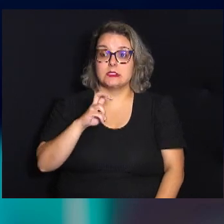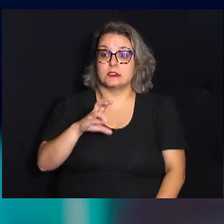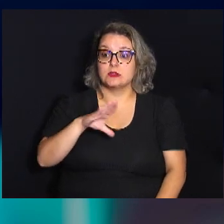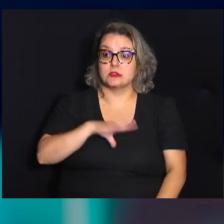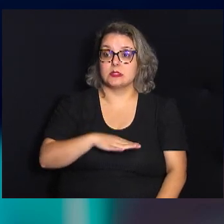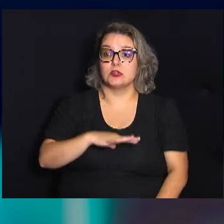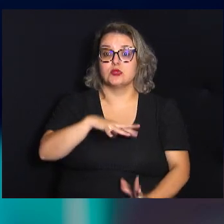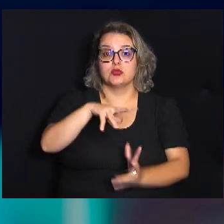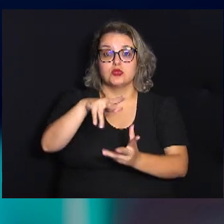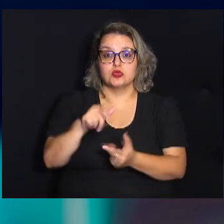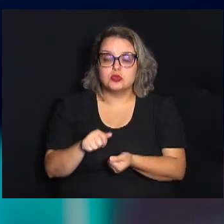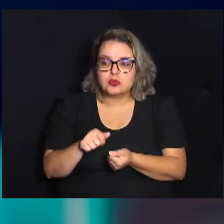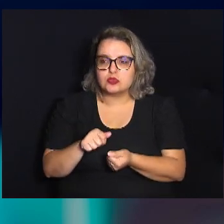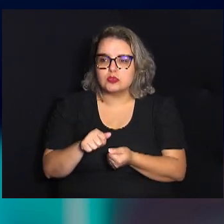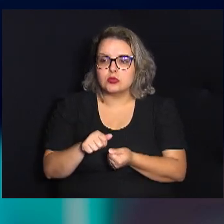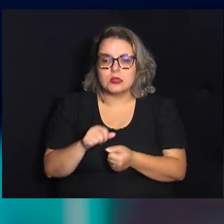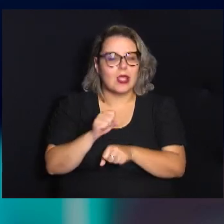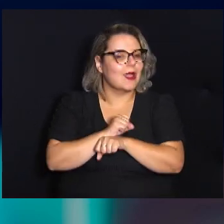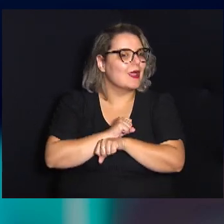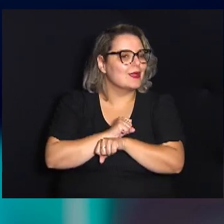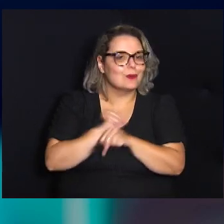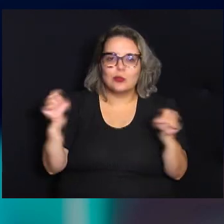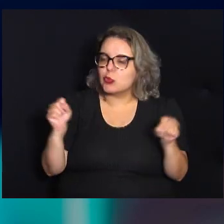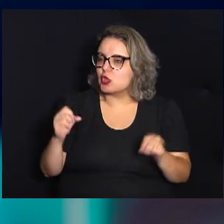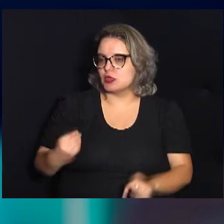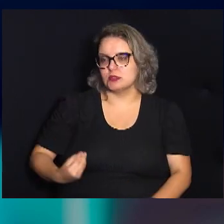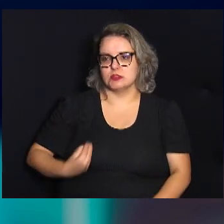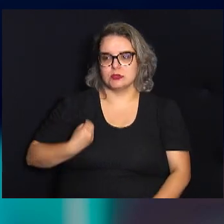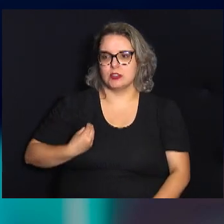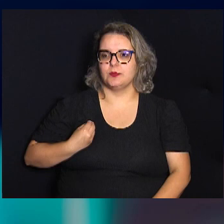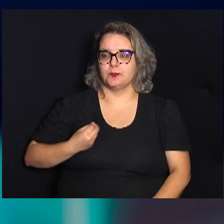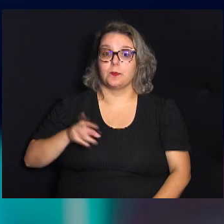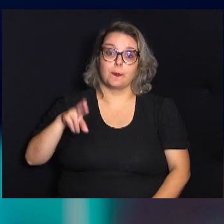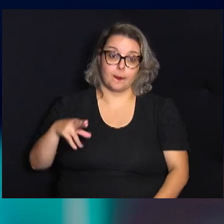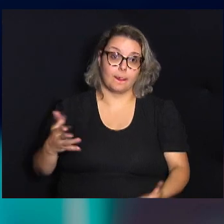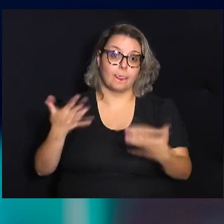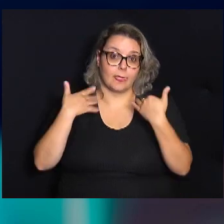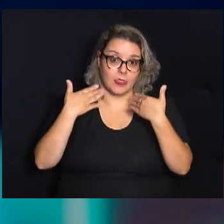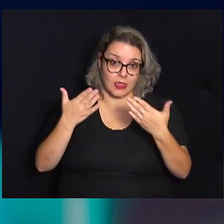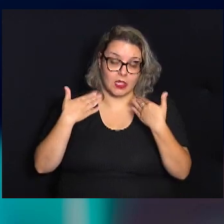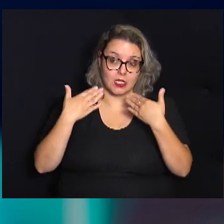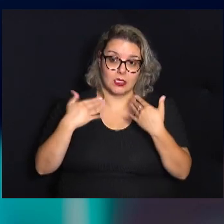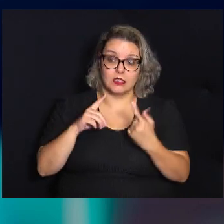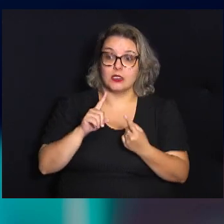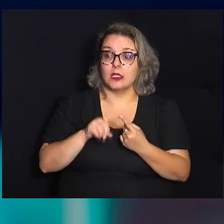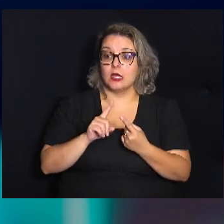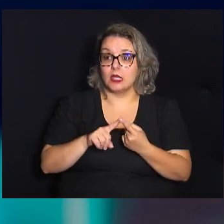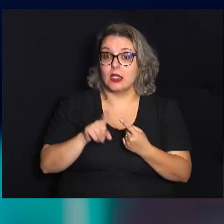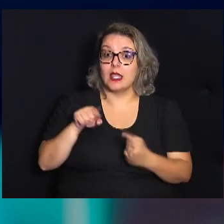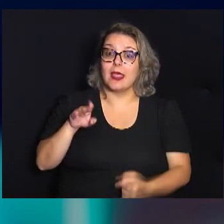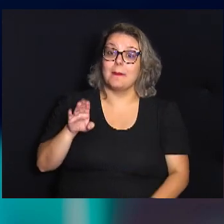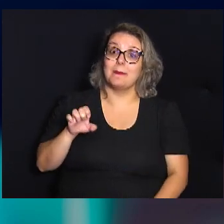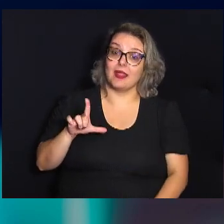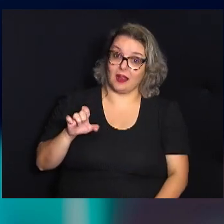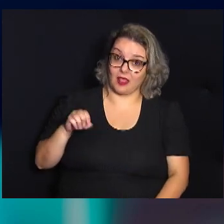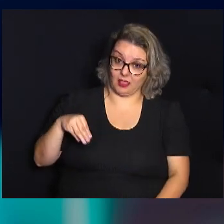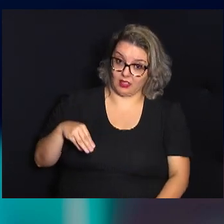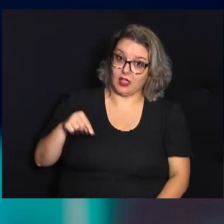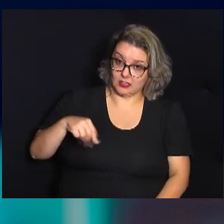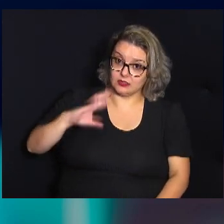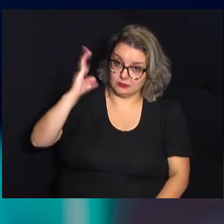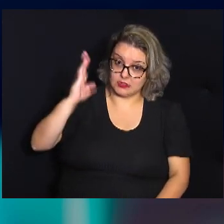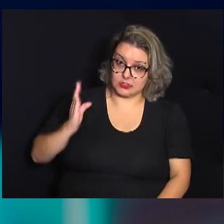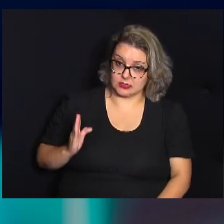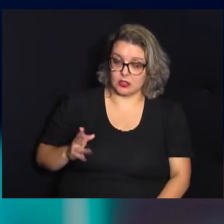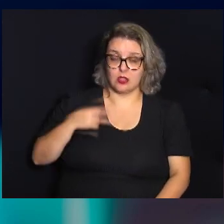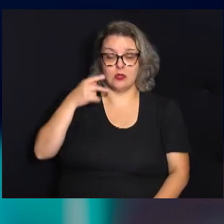lá 3, 4 horas da tarde extremamente quente. Todo mundo já passou por isso e isso de fato traz uma preocupação, porque eu acredito que todos aqui